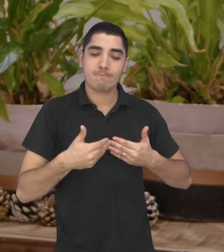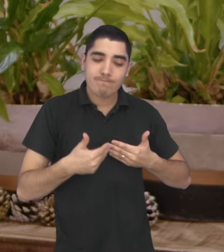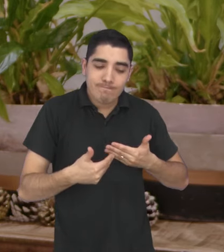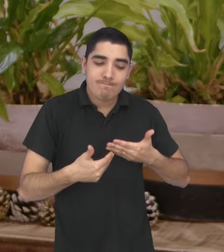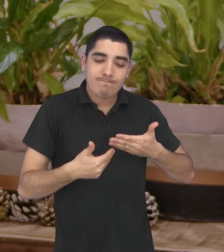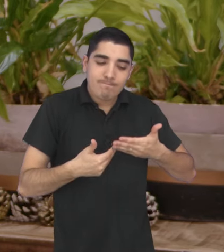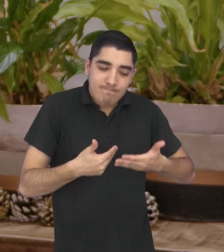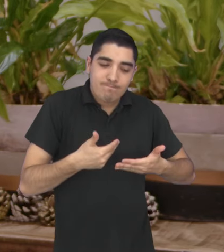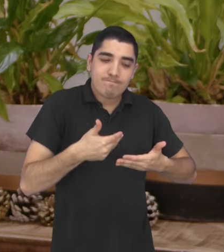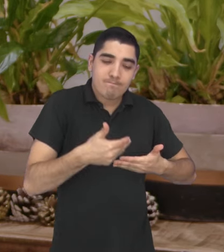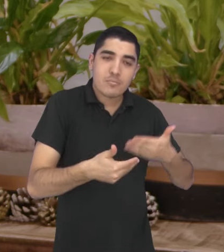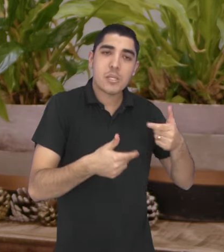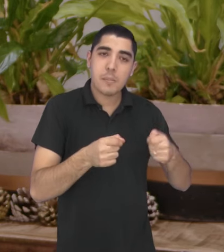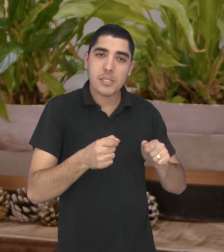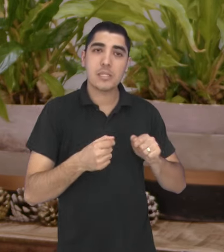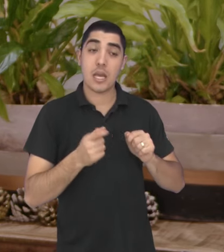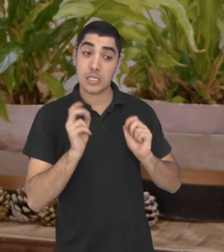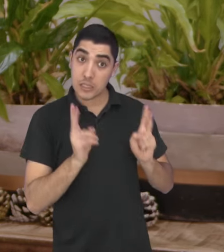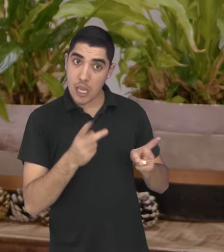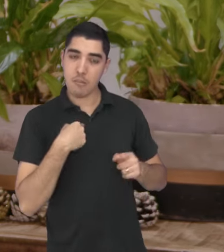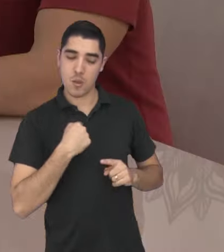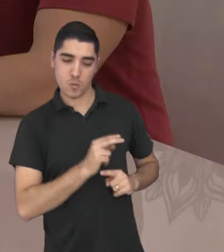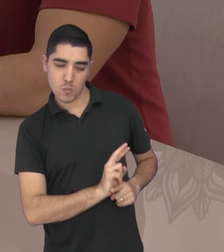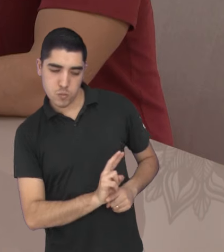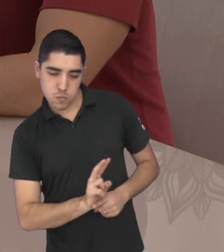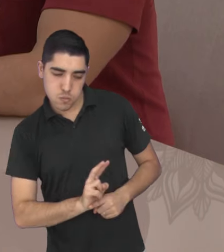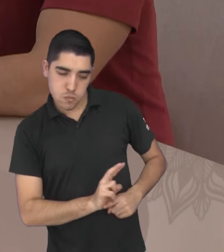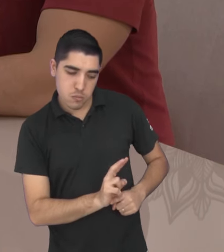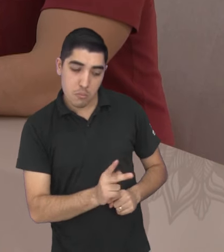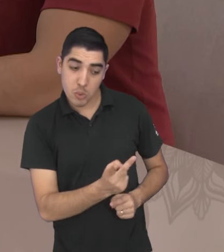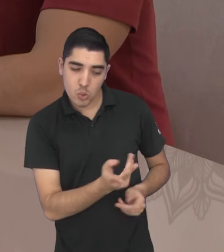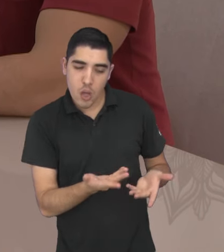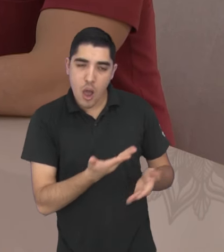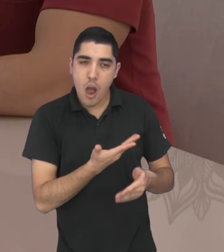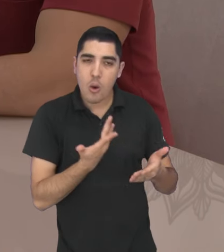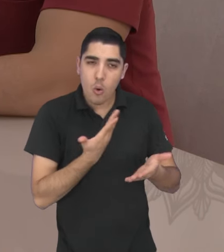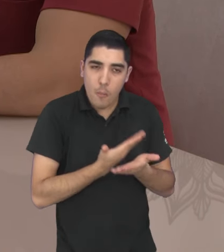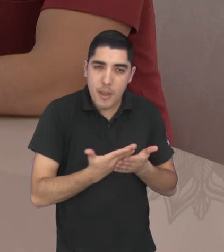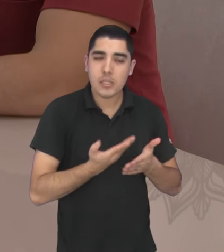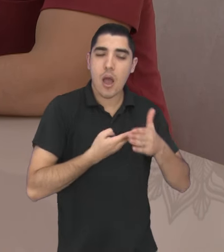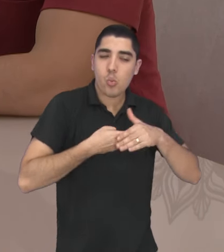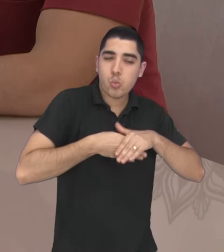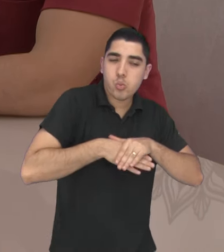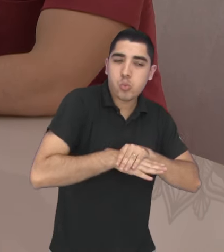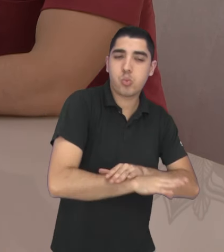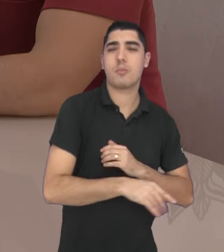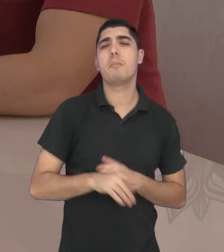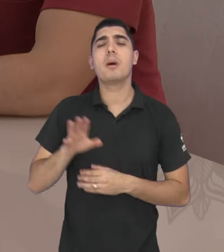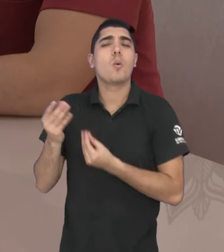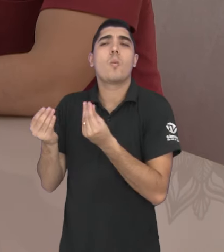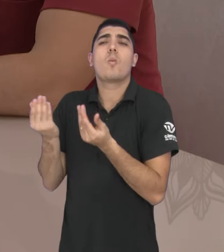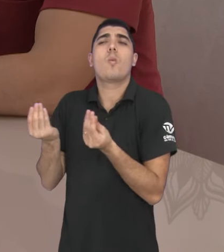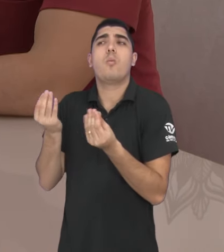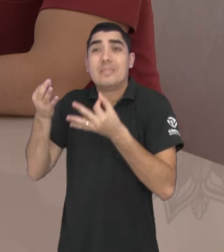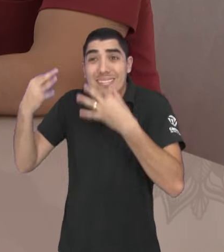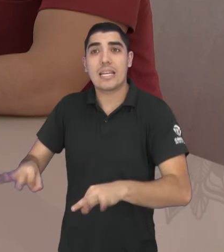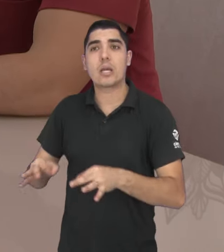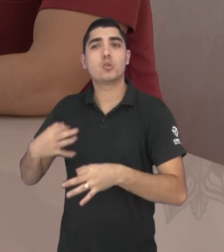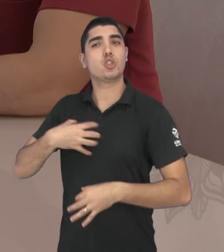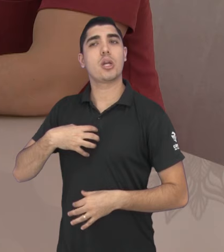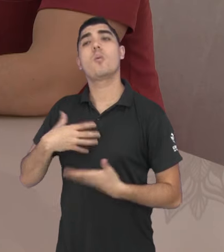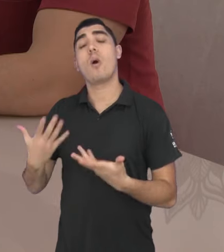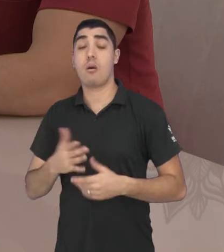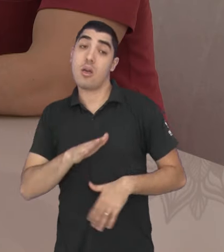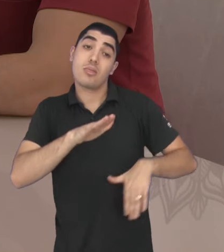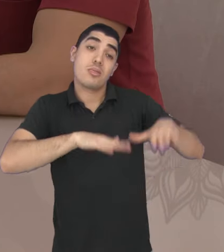uma forma bem supervisionada, para tudo dar certo. Como é que seria o ideal? Ó, depende da espécie, né? Mas, por